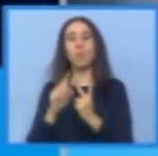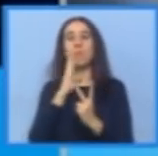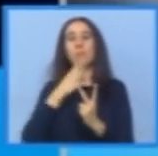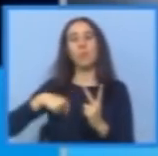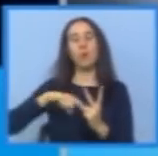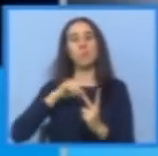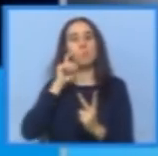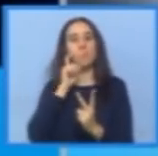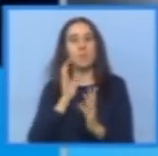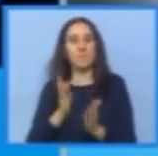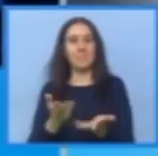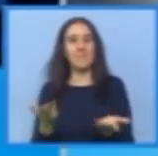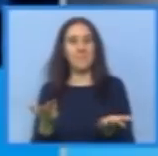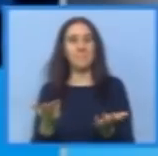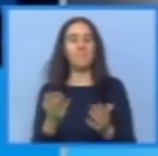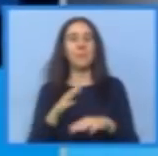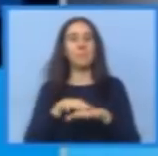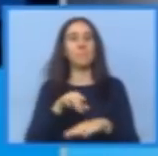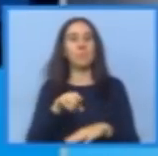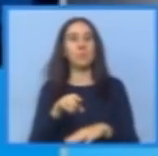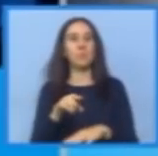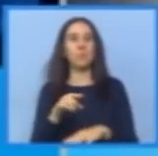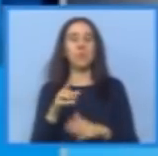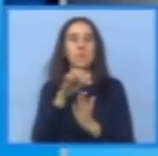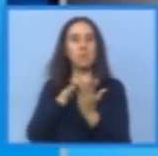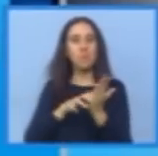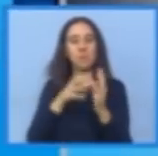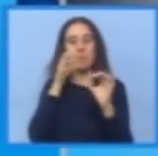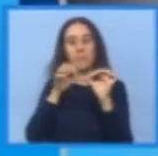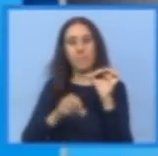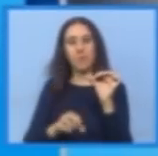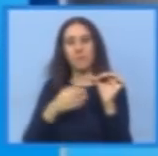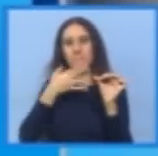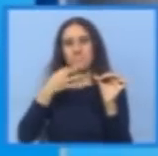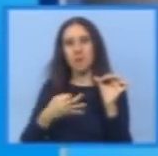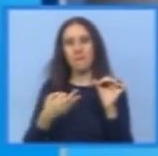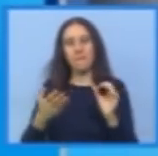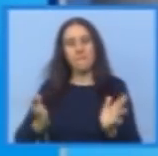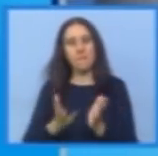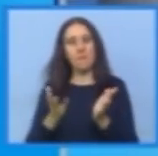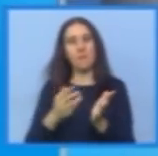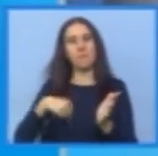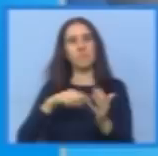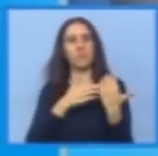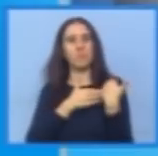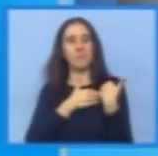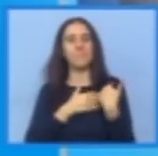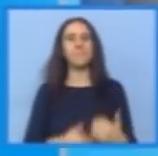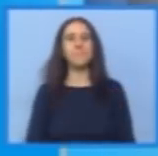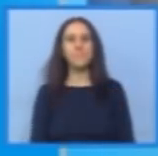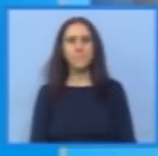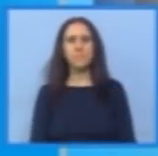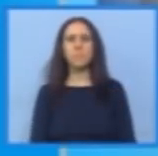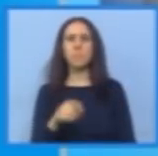temos de ser nós a garantir. E por isso, toda a liturgia da palavra vai-nos incutir essa mesma responsabilidade. Incluir